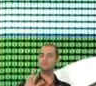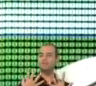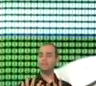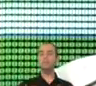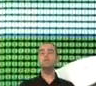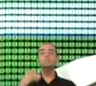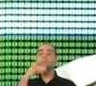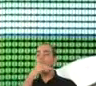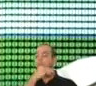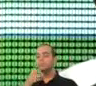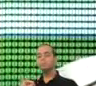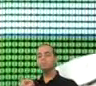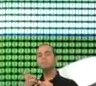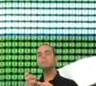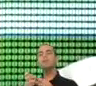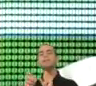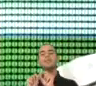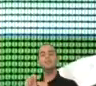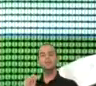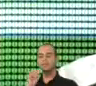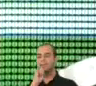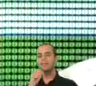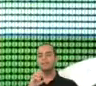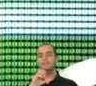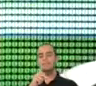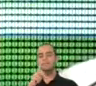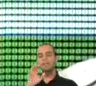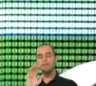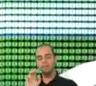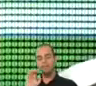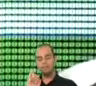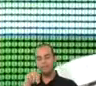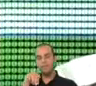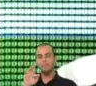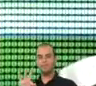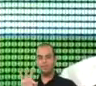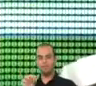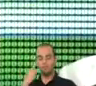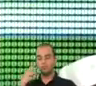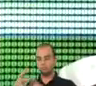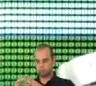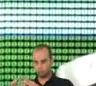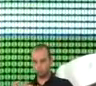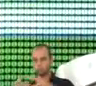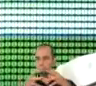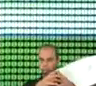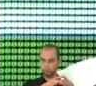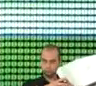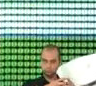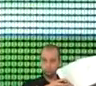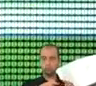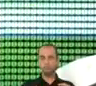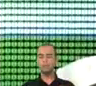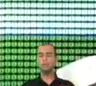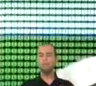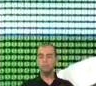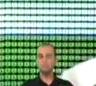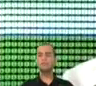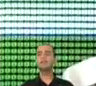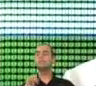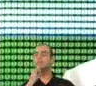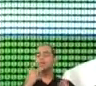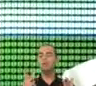que nós queremos. Eu pude verificar, né, que no caso da CPMF, por exemplo, os 2 partidos,